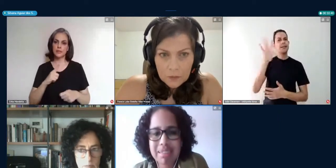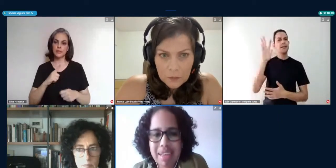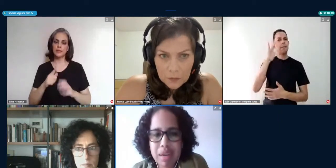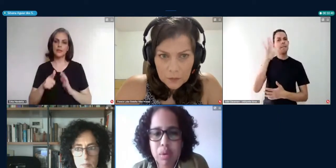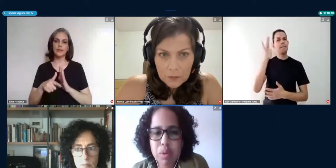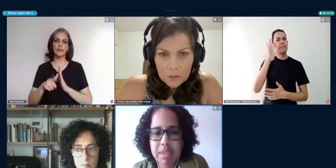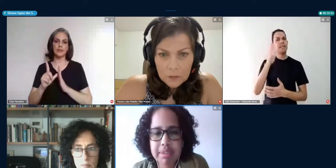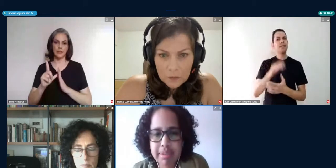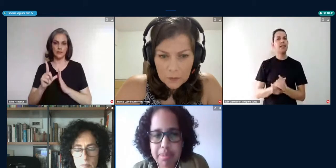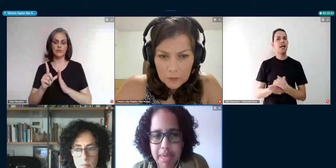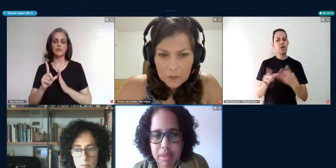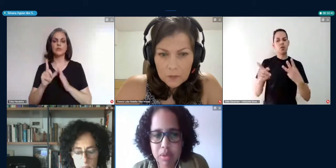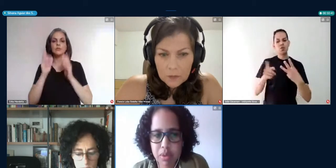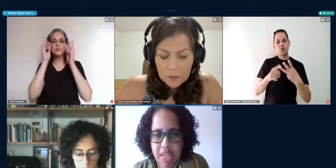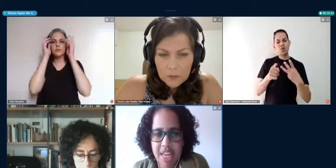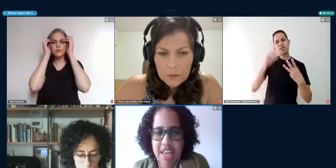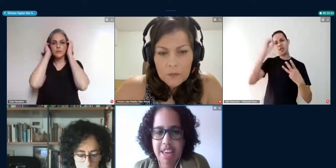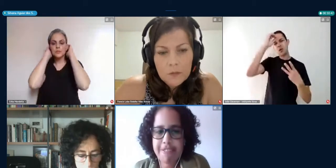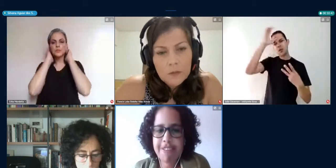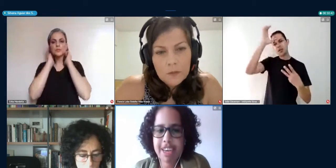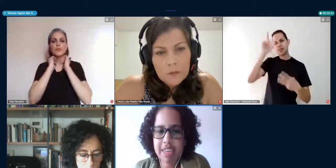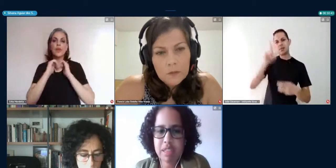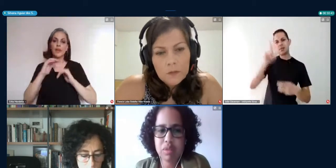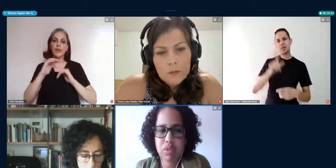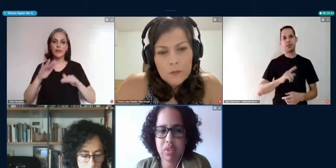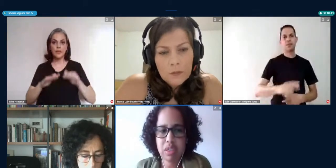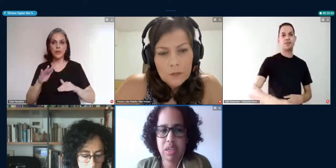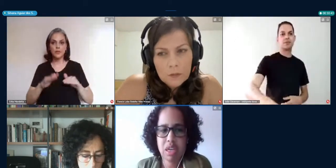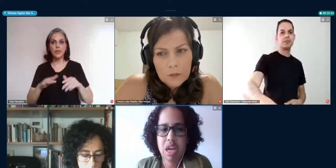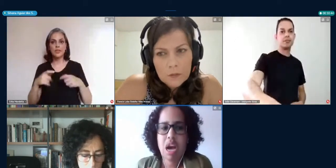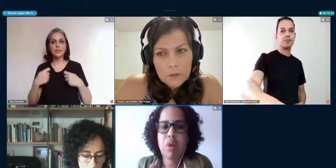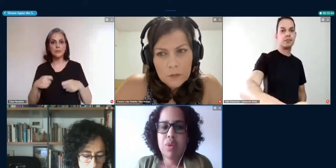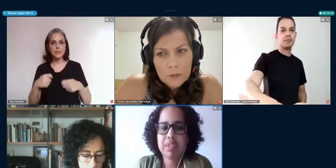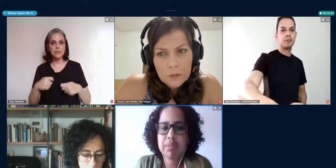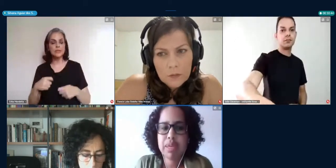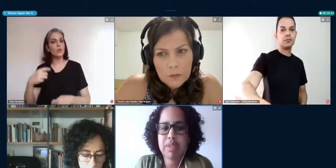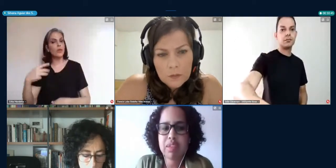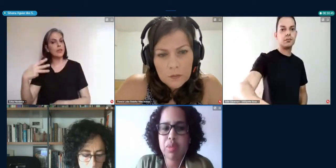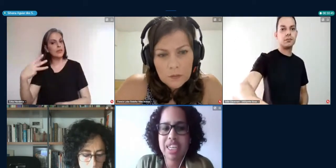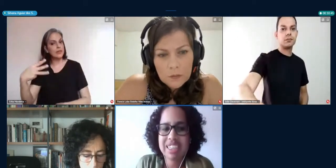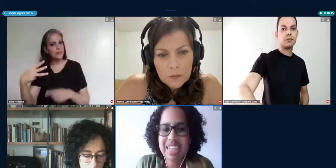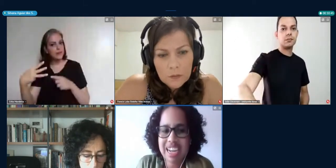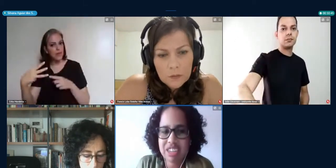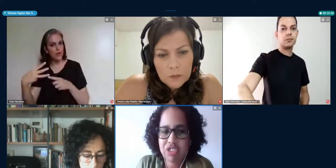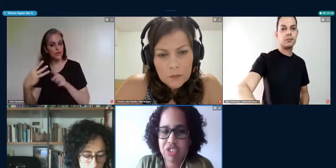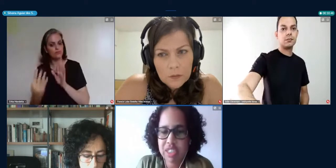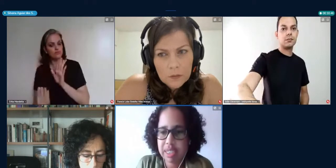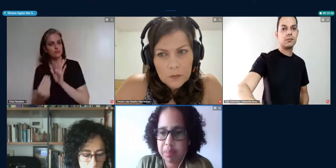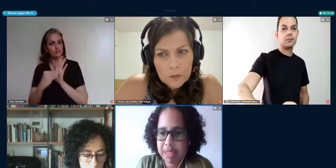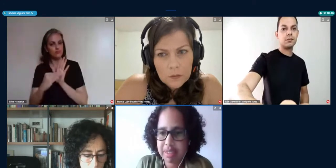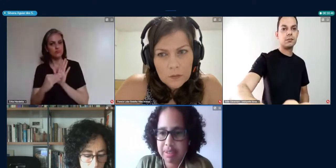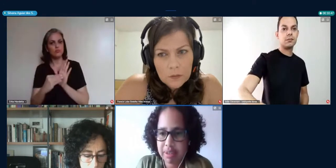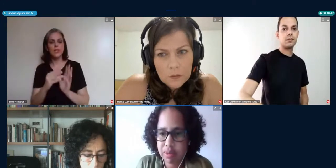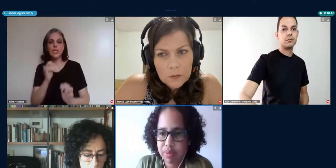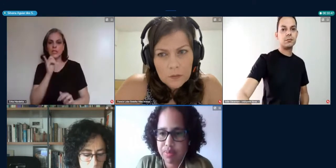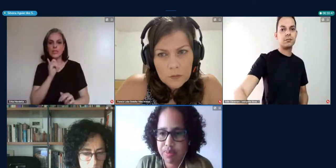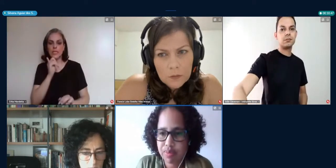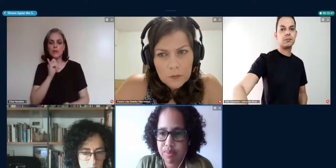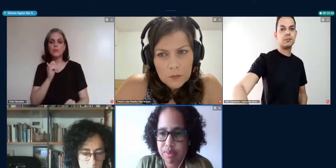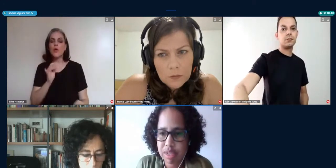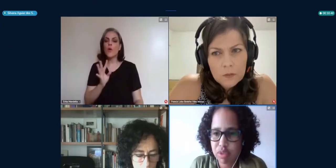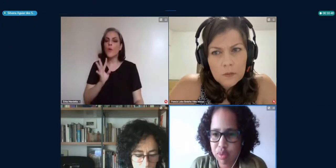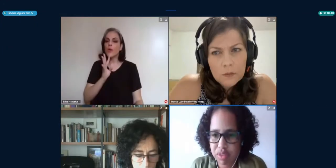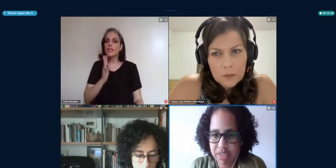terceiro conhecimento referindo-se ao conhecimento das modalidades de interpretação